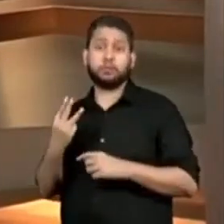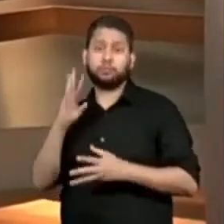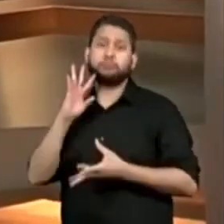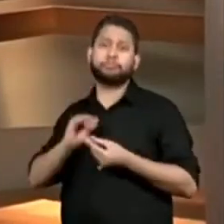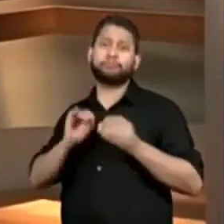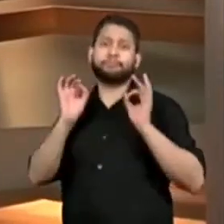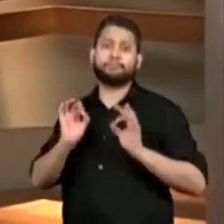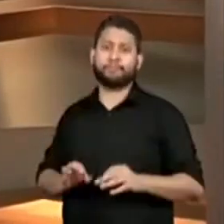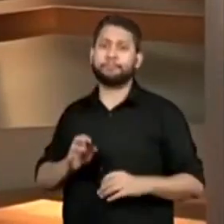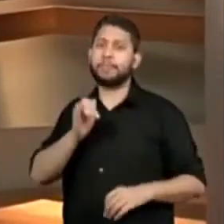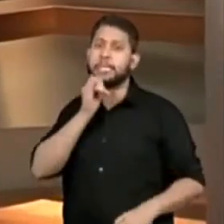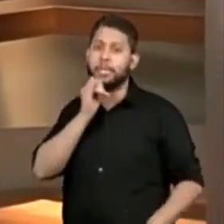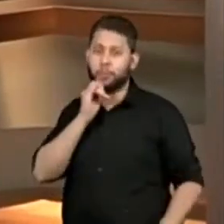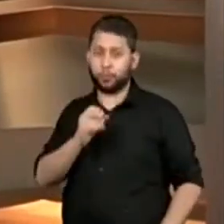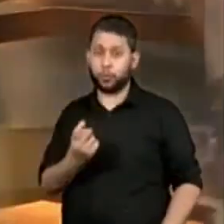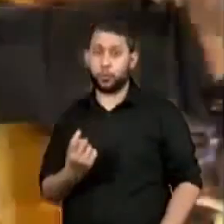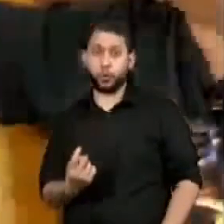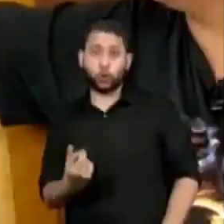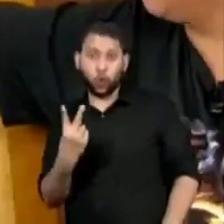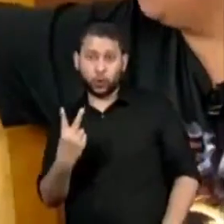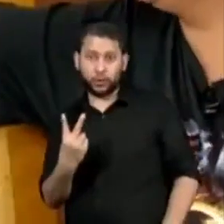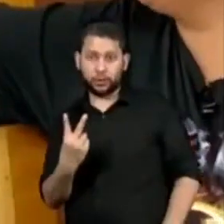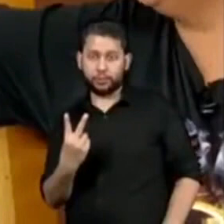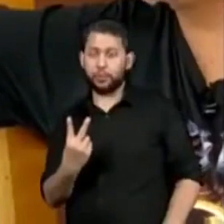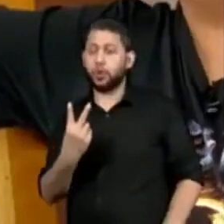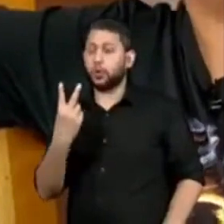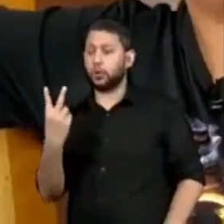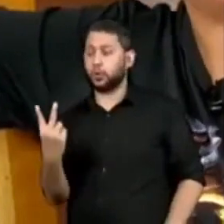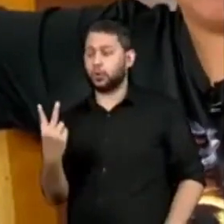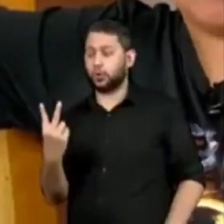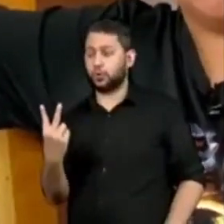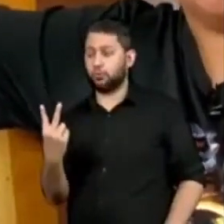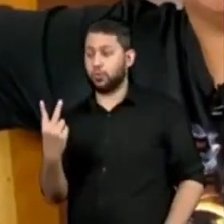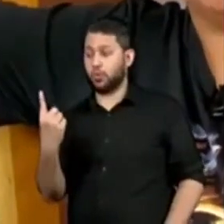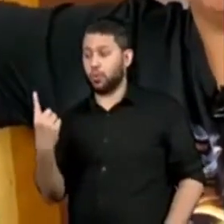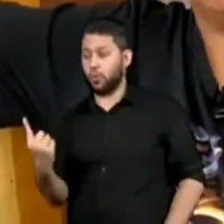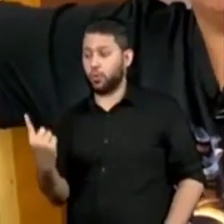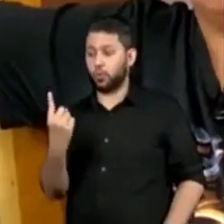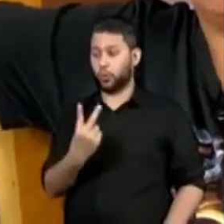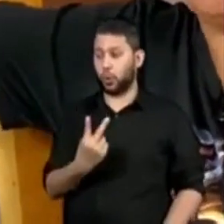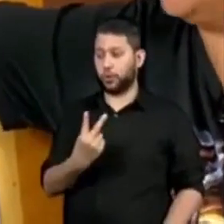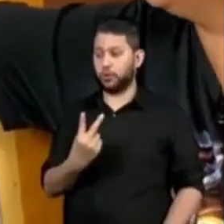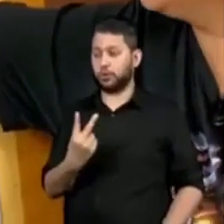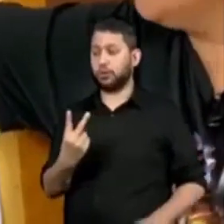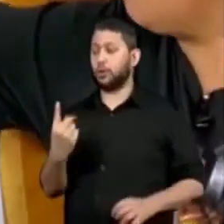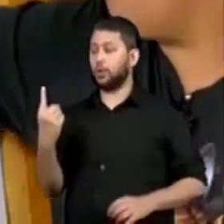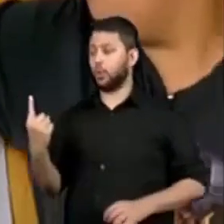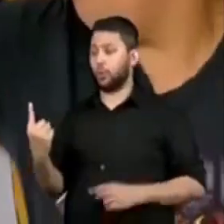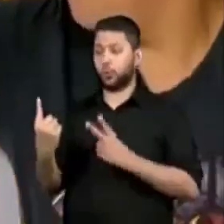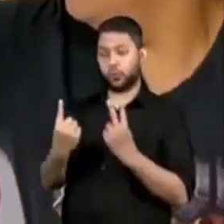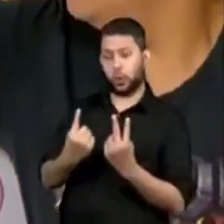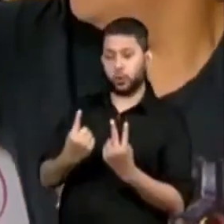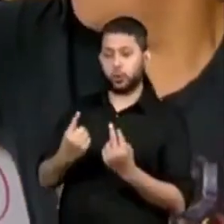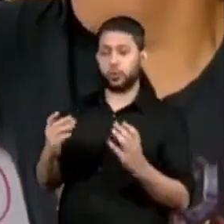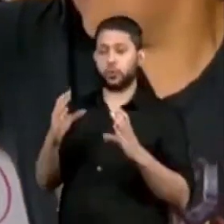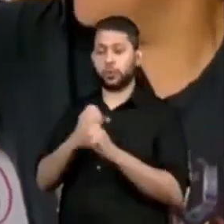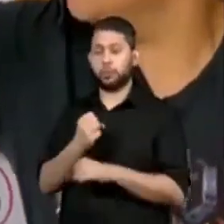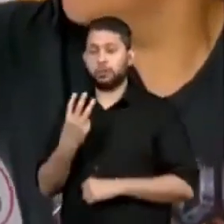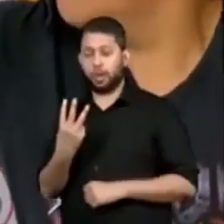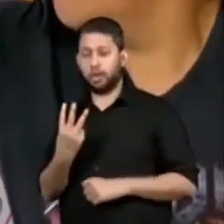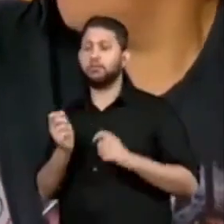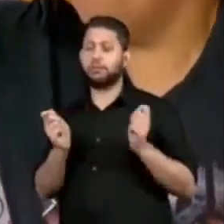múltiplo 12 mais um ou dois mais um é três Então esse é um múltiplo de três ó